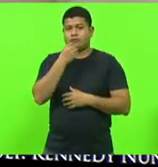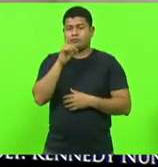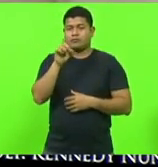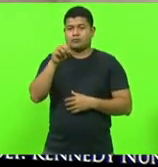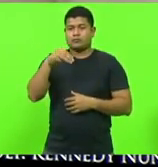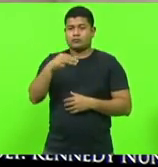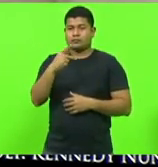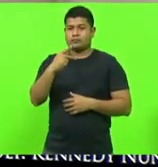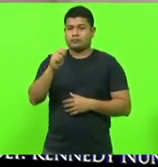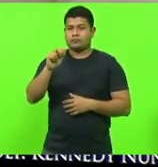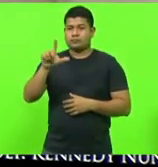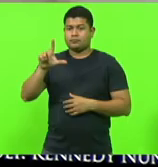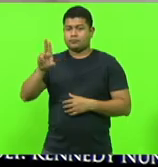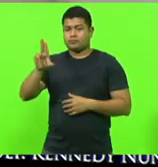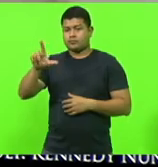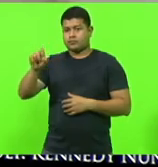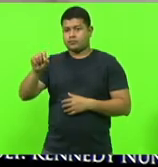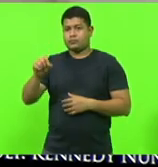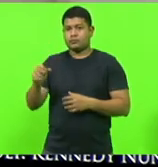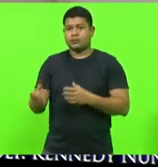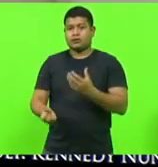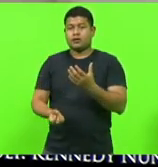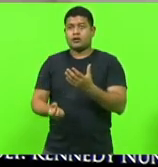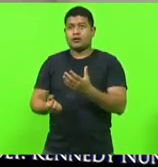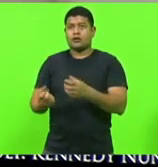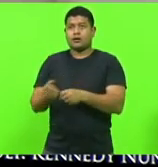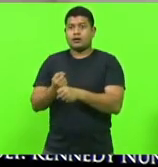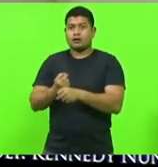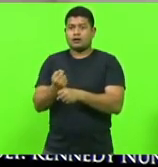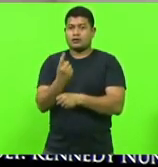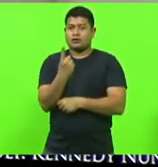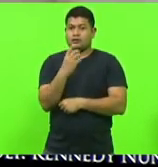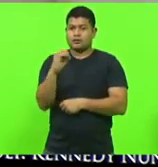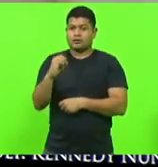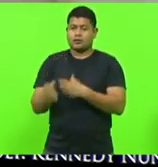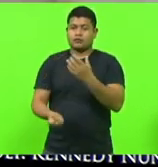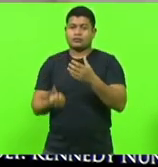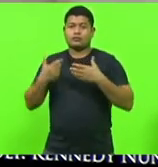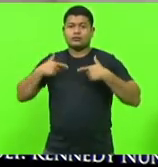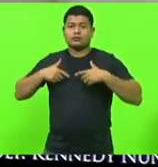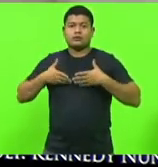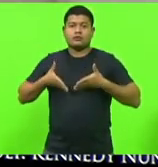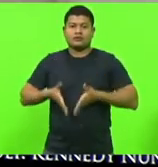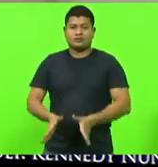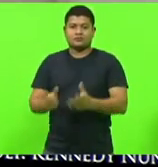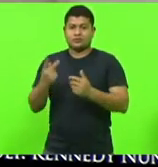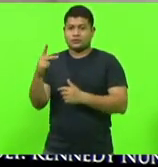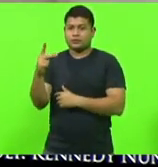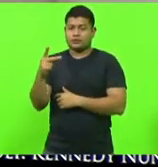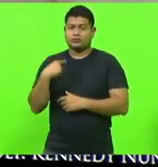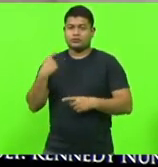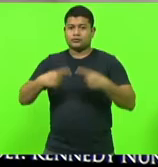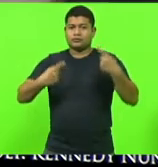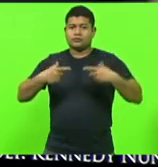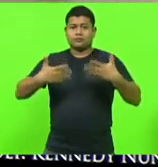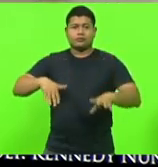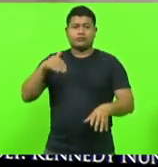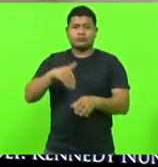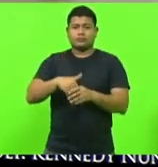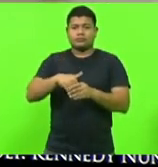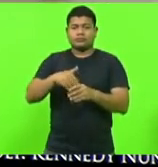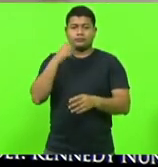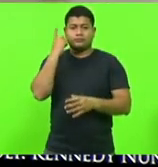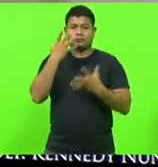pela celebração do centenário do seu nascimento. Em discussão. Não havendo quem queira discutir. Em votação. Deputados que